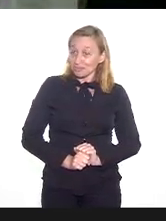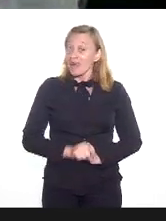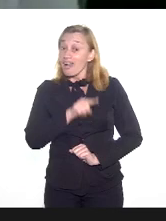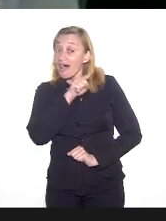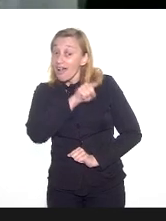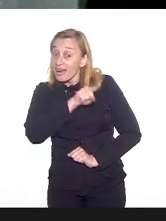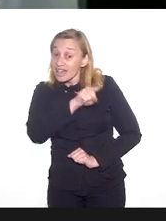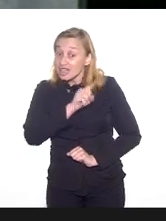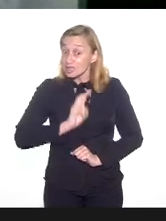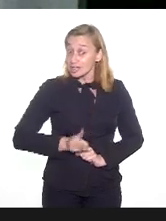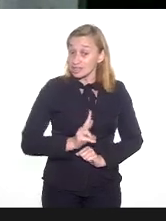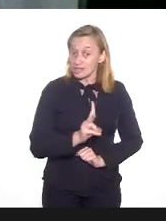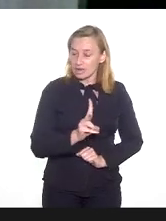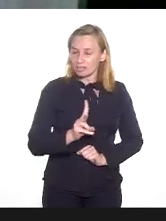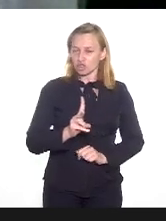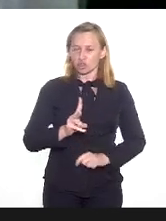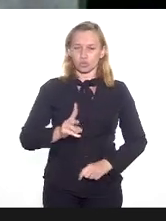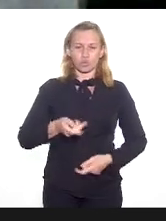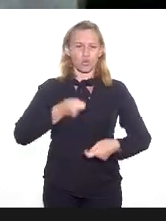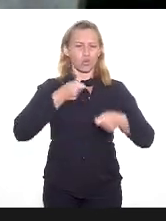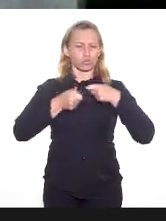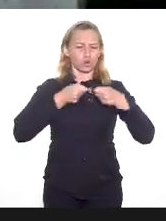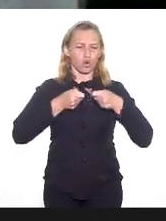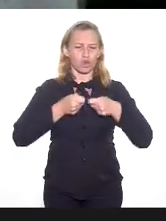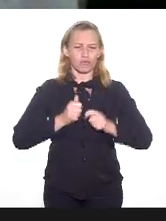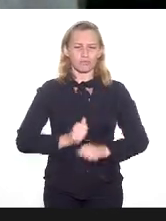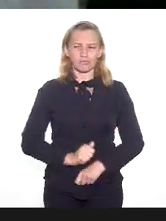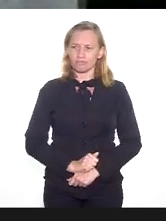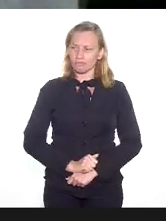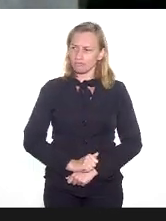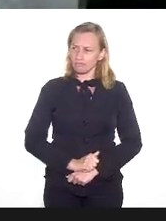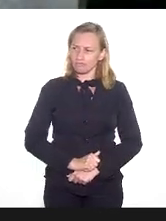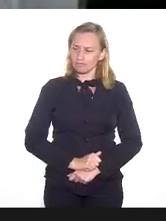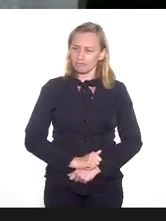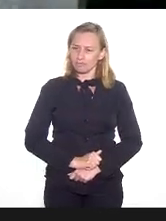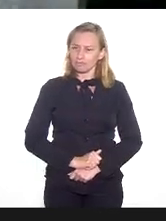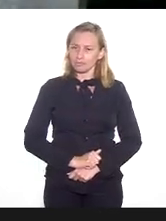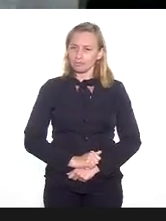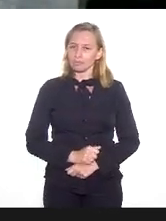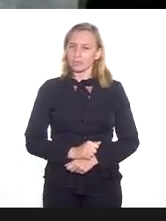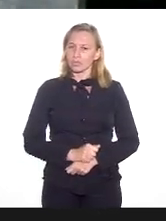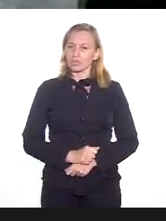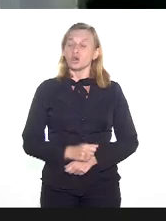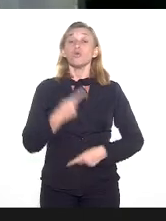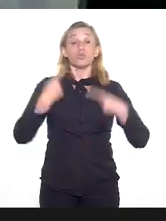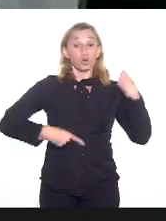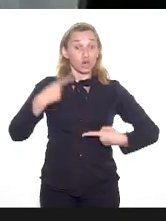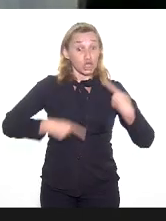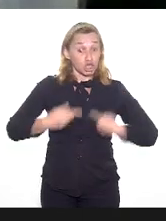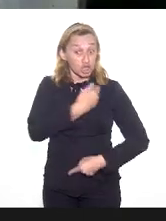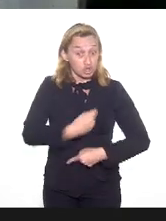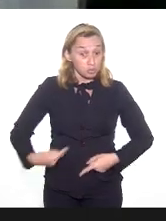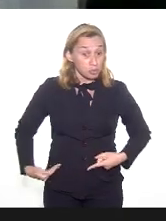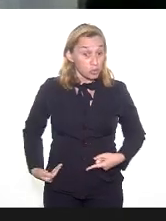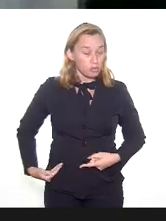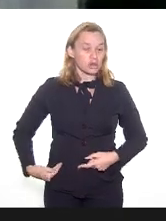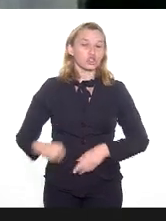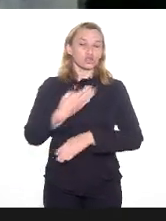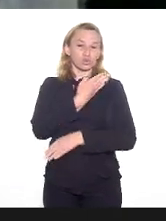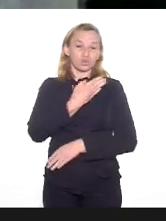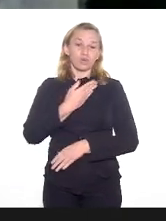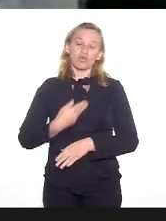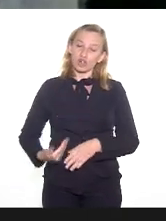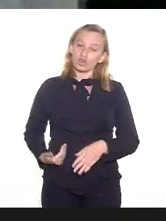aqueles que sempre estão no comando das execuções de políticas públicas do governo